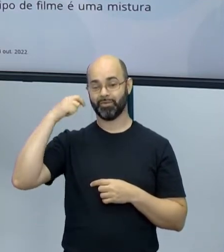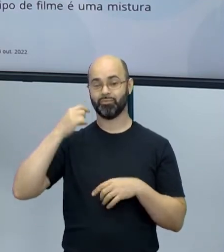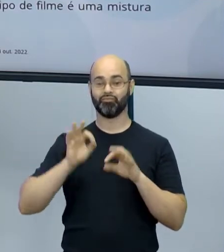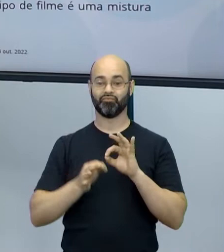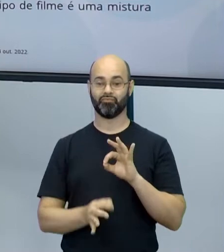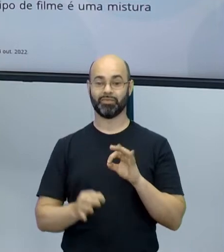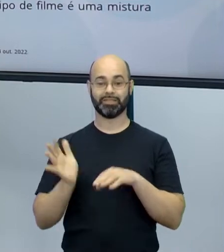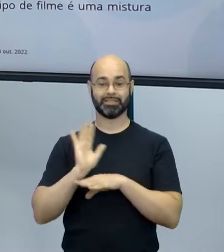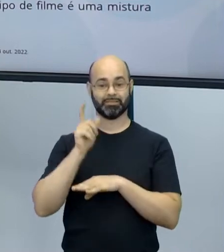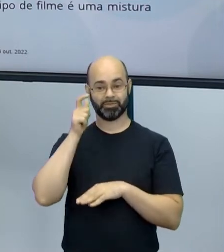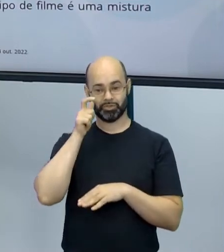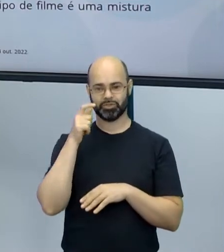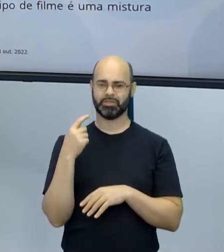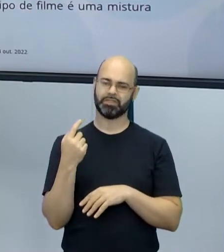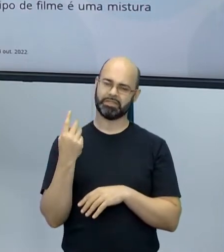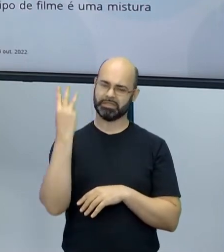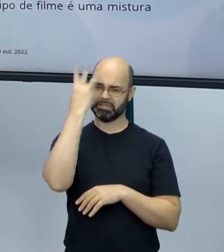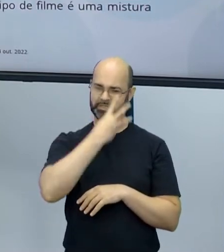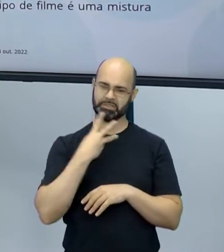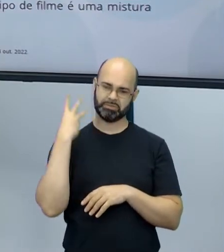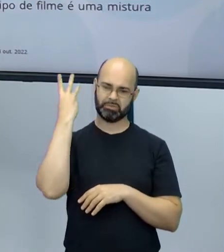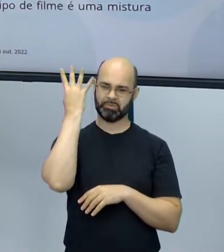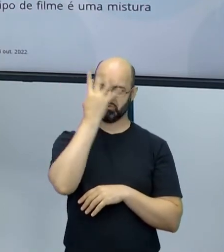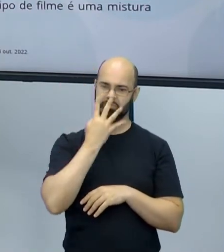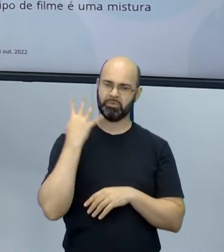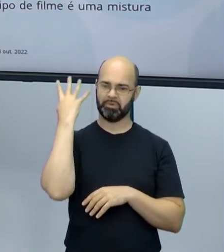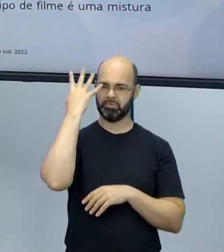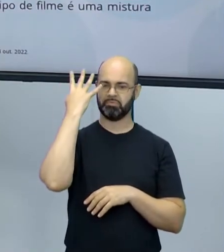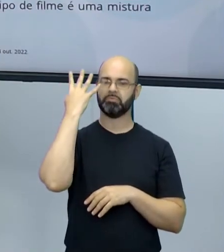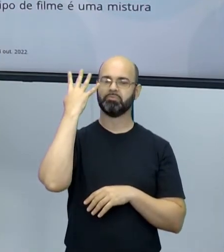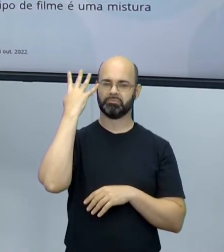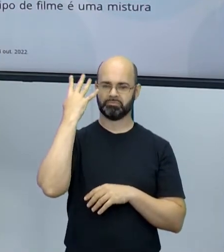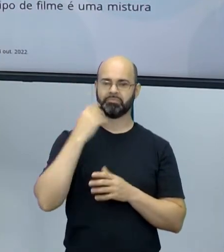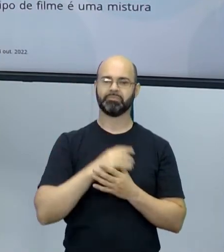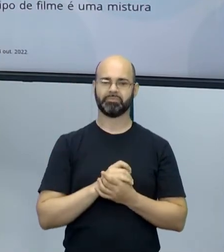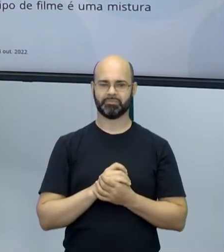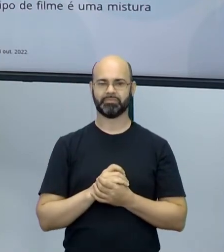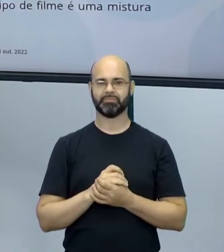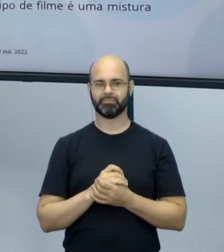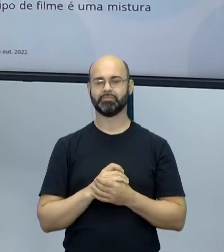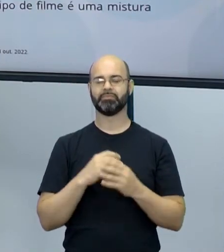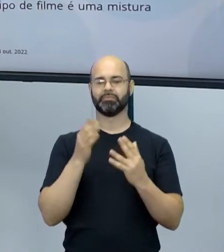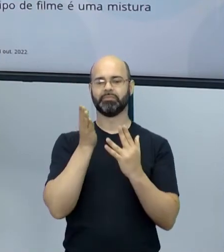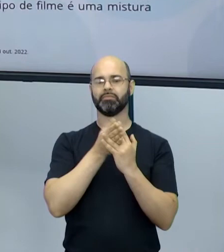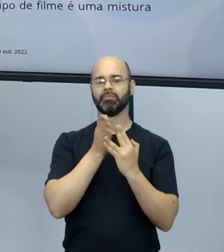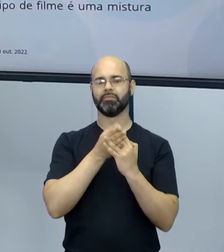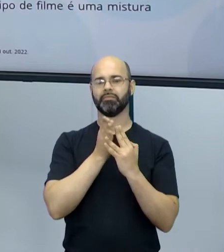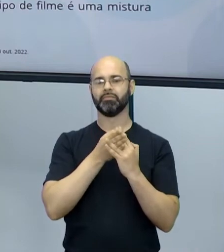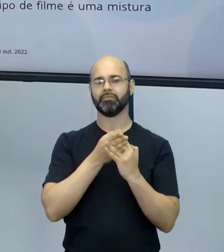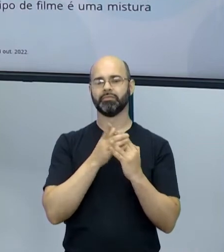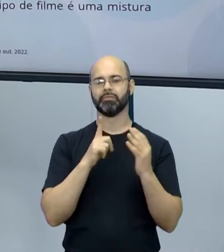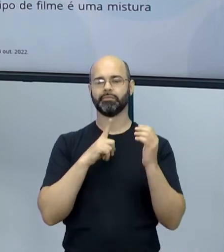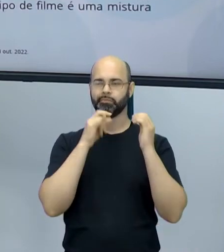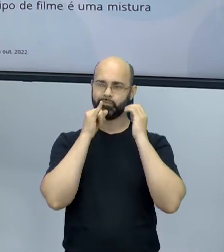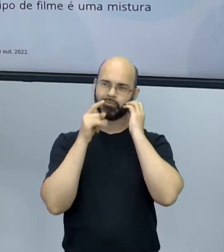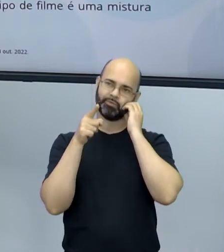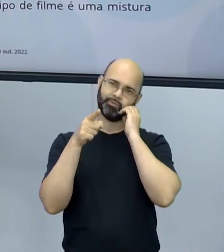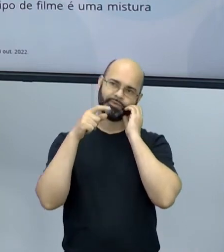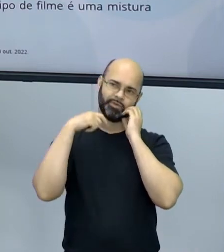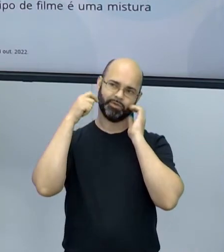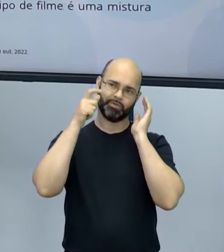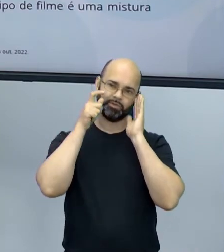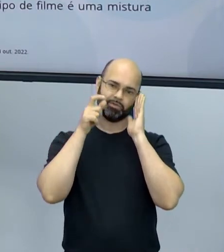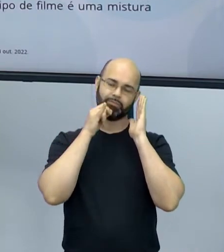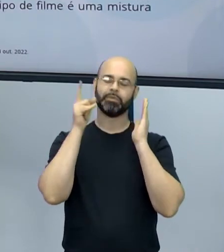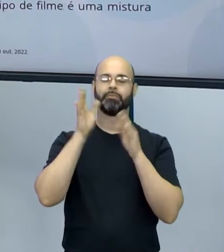de 3 horas e meia, 4 horas. Os filmes geralmente têm um intervalo. Então, vamos supor, você assiste um filme...